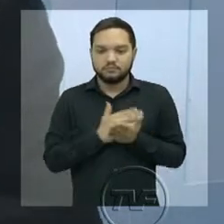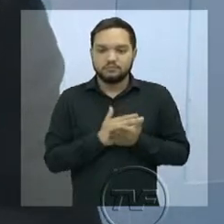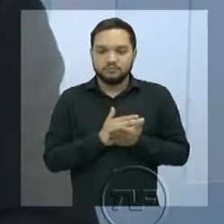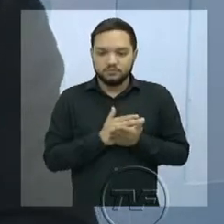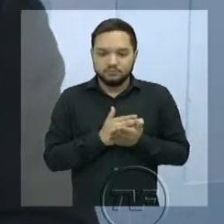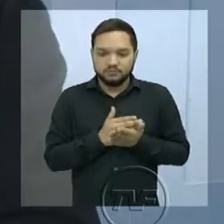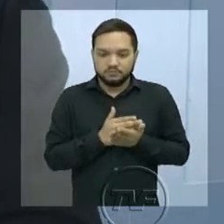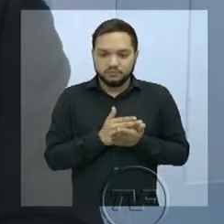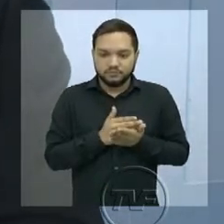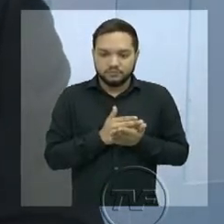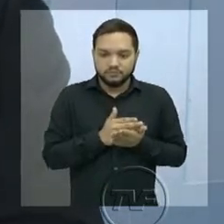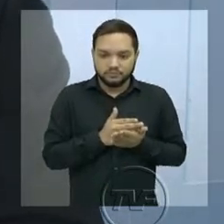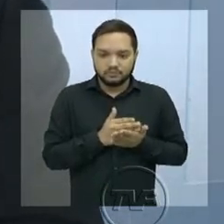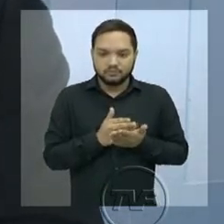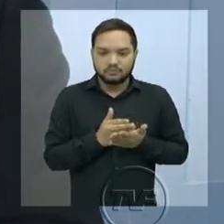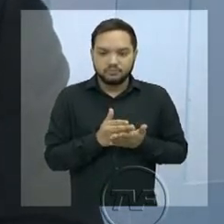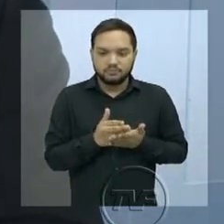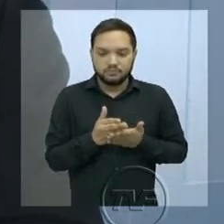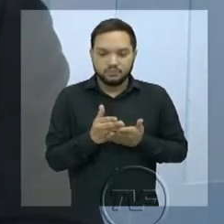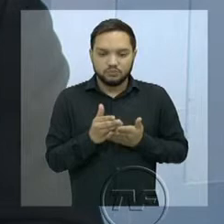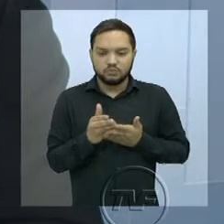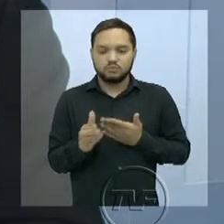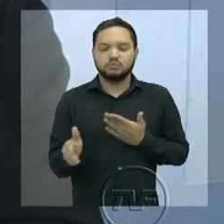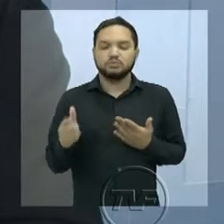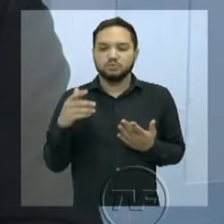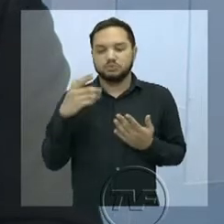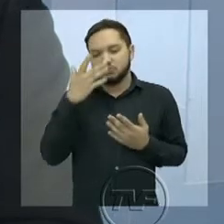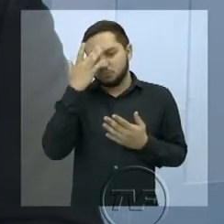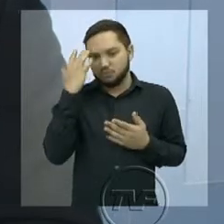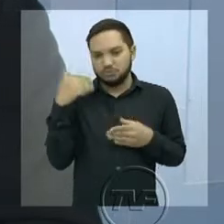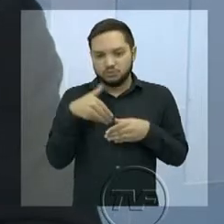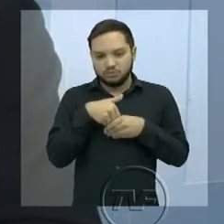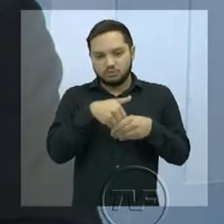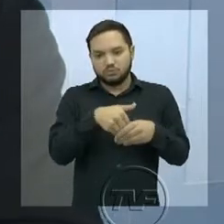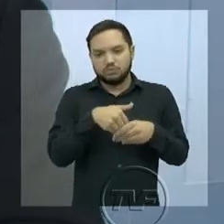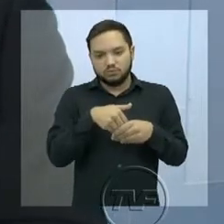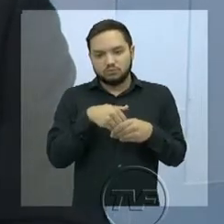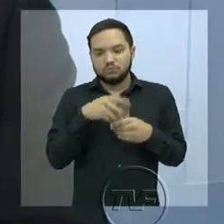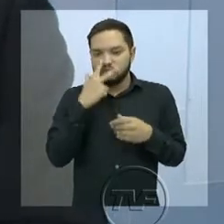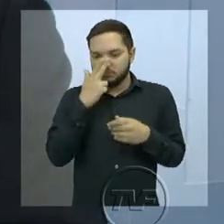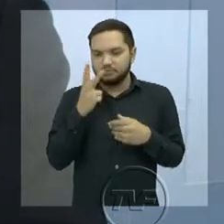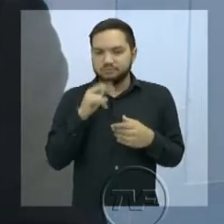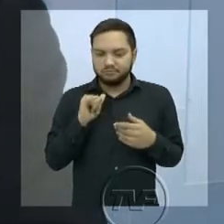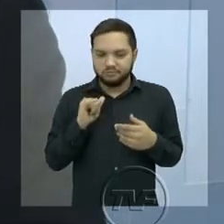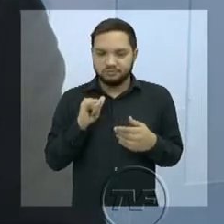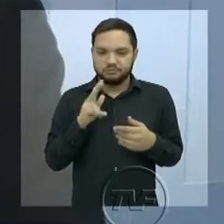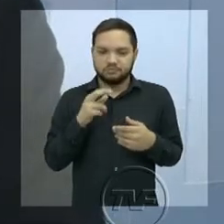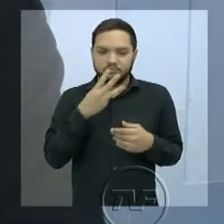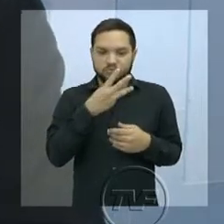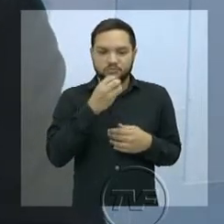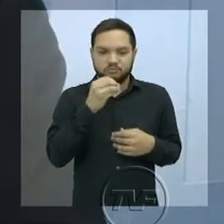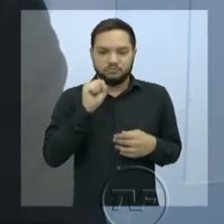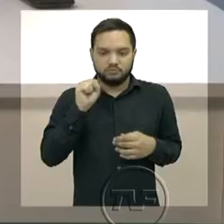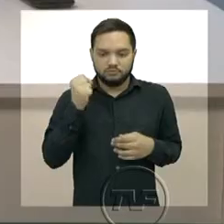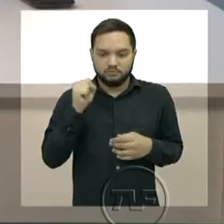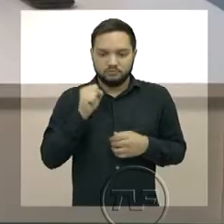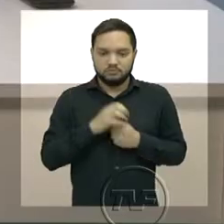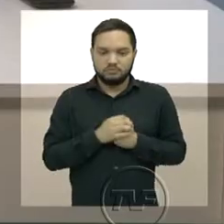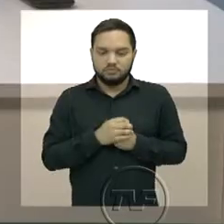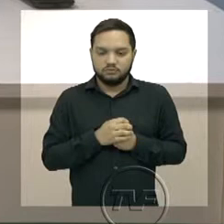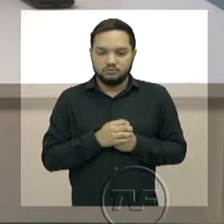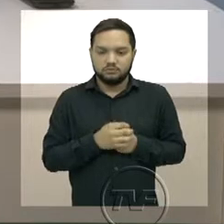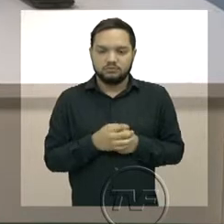garimar determinados votos favoráveis que já se aproxima daquela meta de 308. 308.